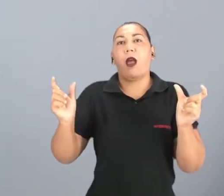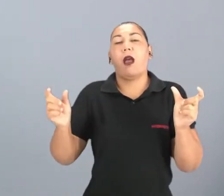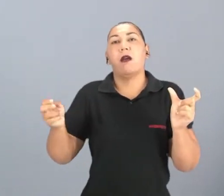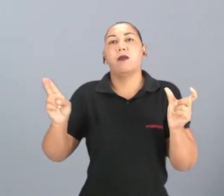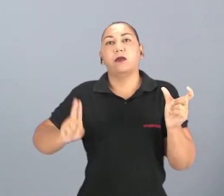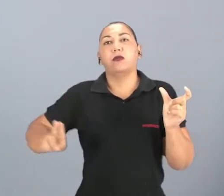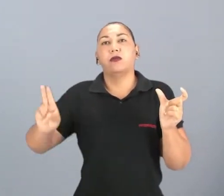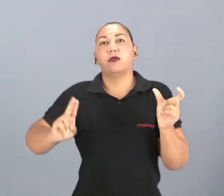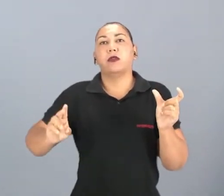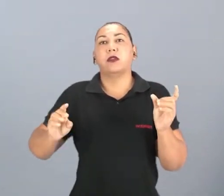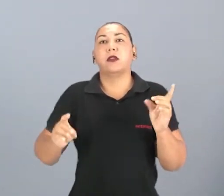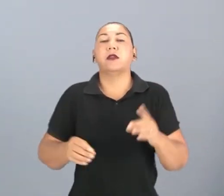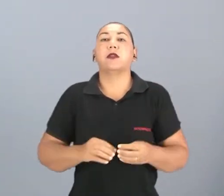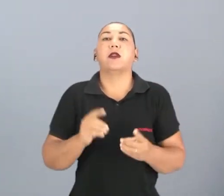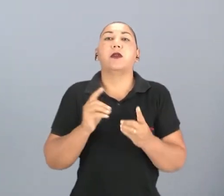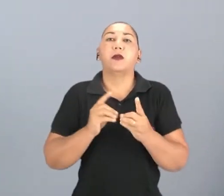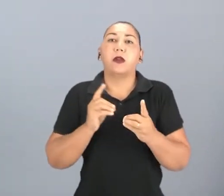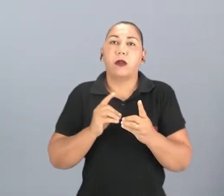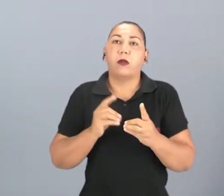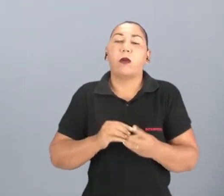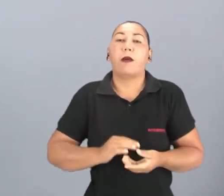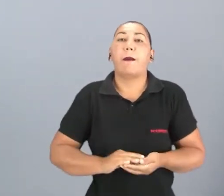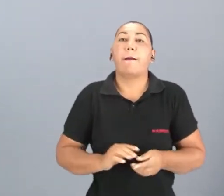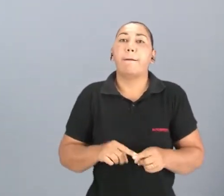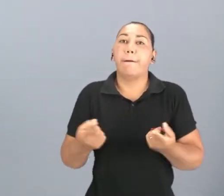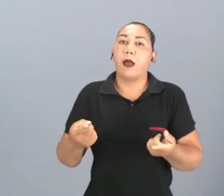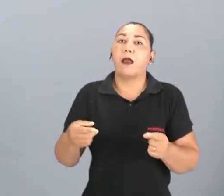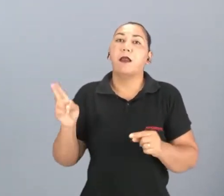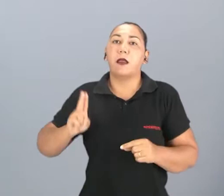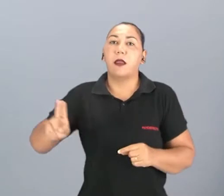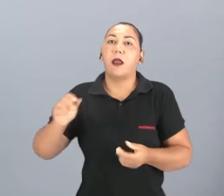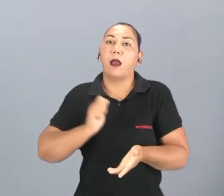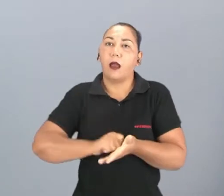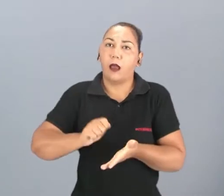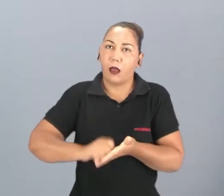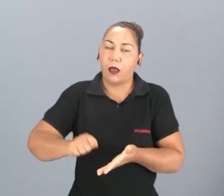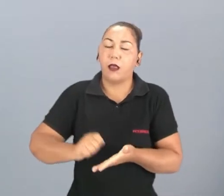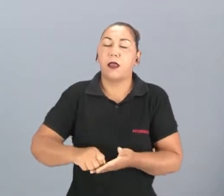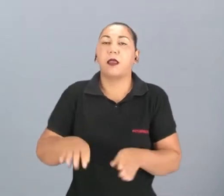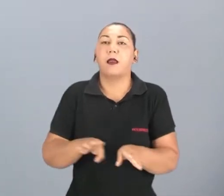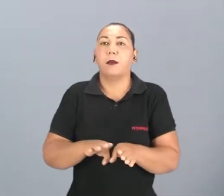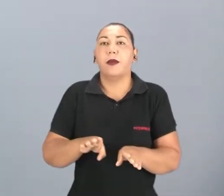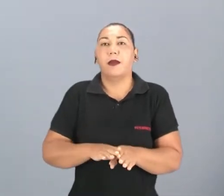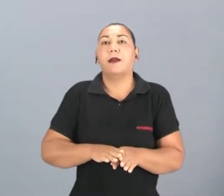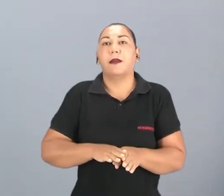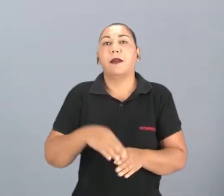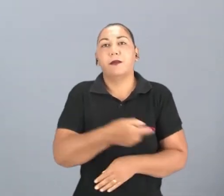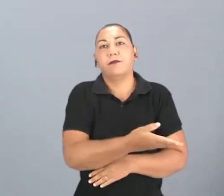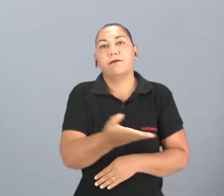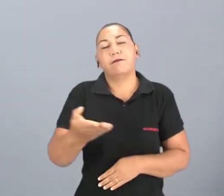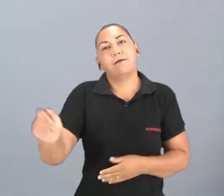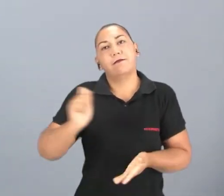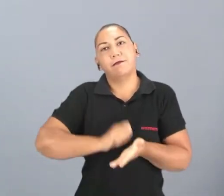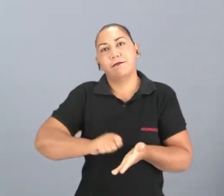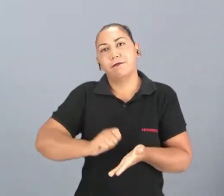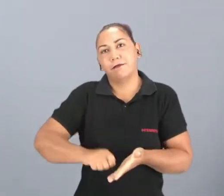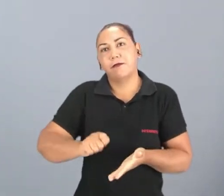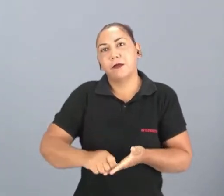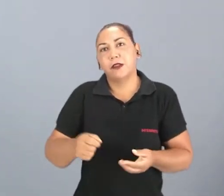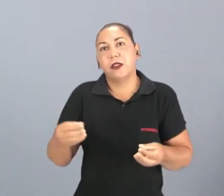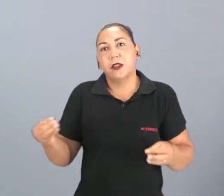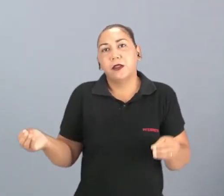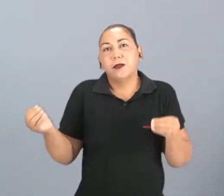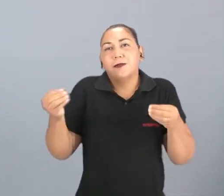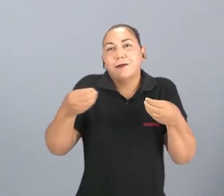na fala oral, elas são mais utilizadas na escrita. E para que você tenha uma escrita perfeita, uma escrita que se aproxime mais ao